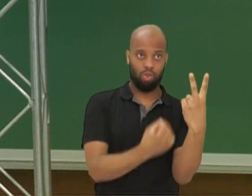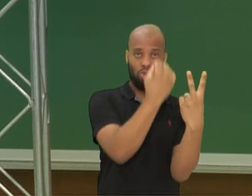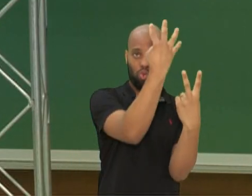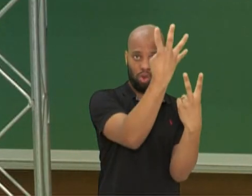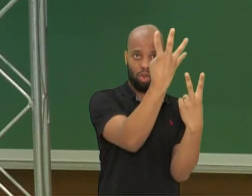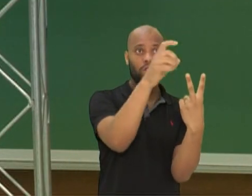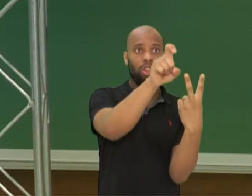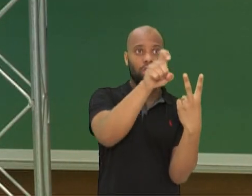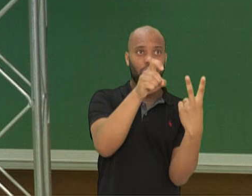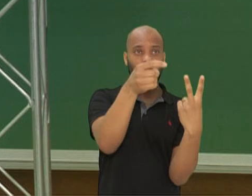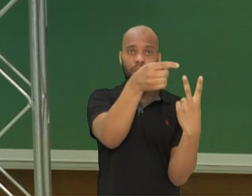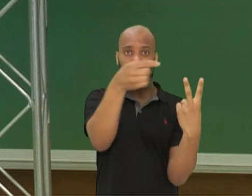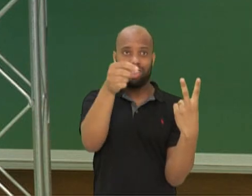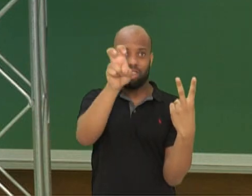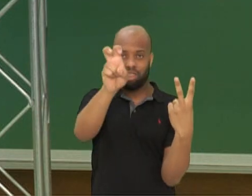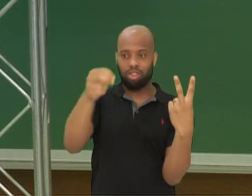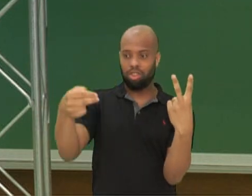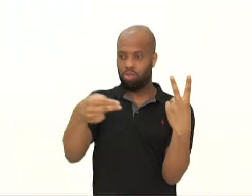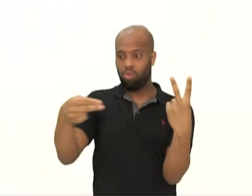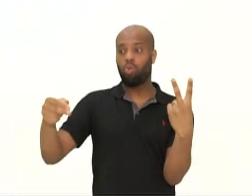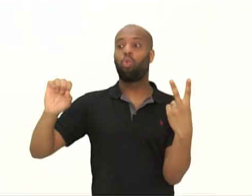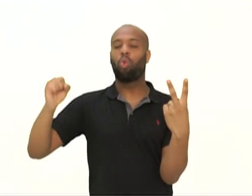elevado, olha só o que está no expoente,